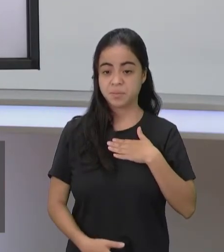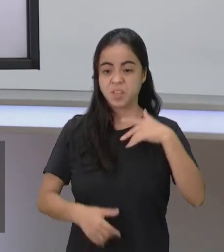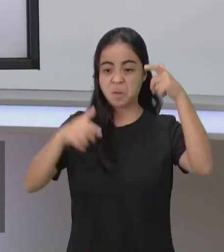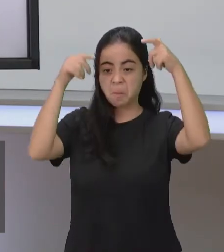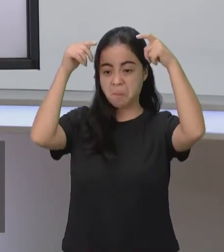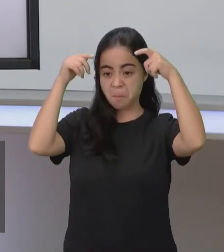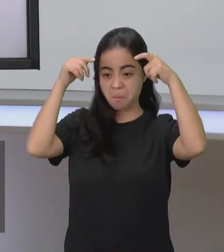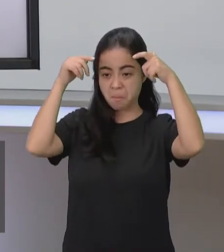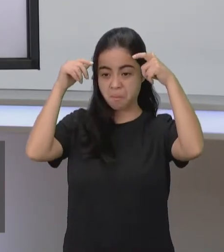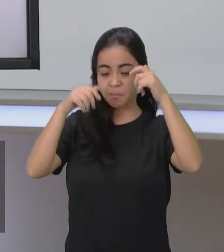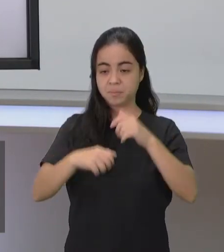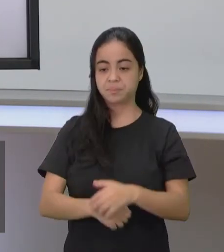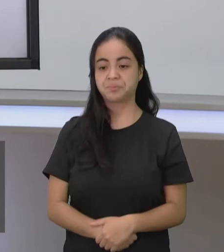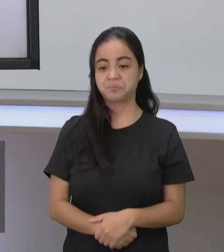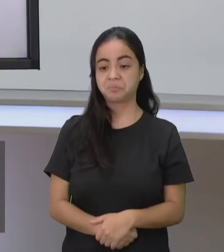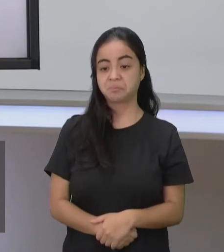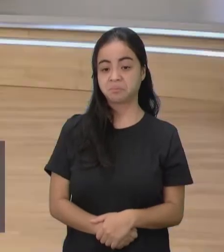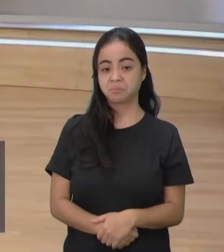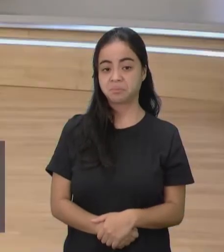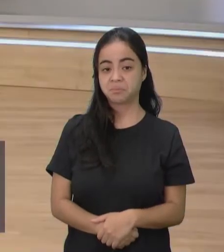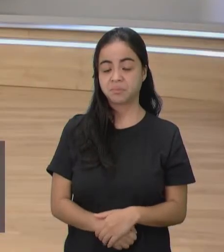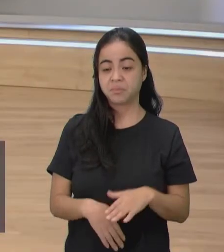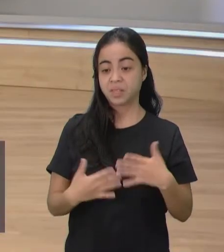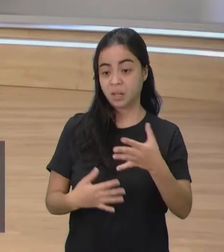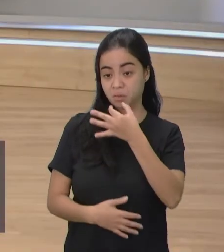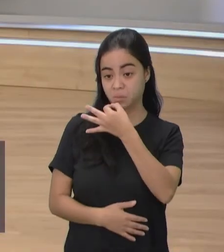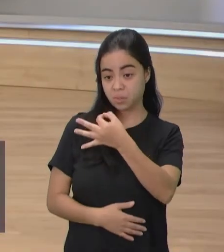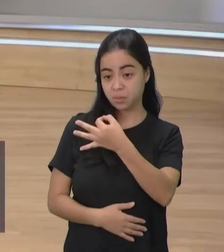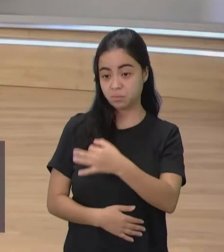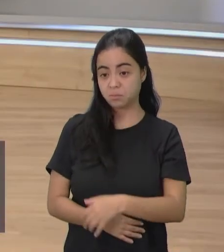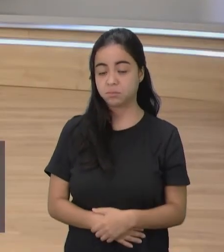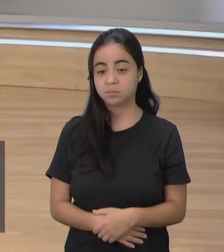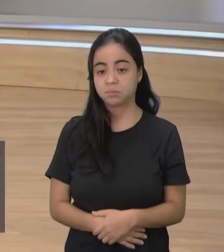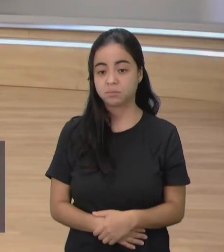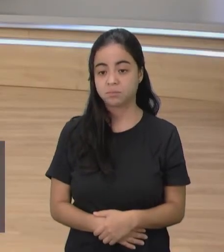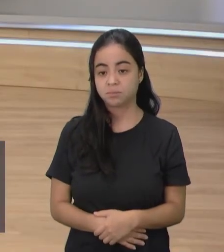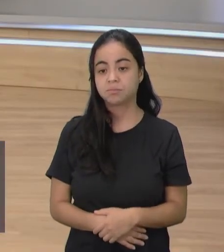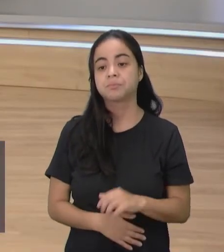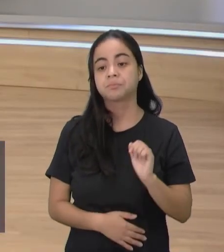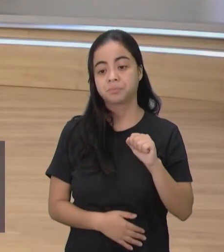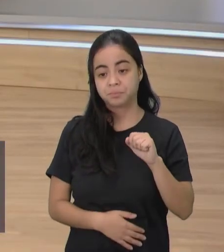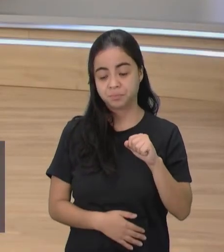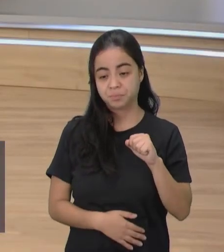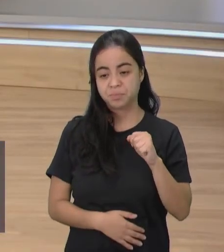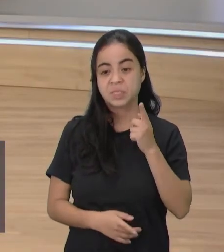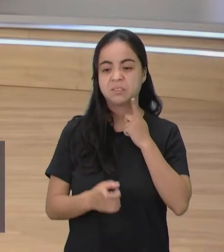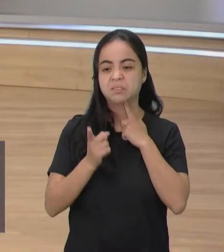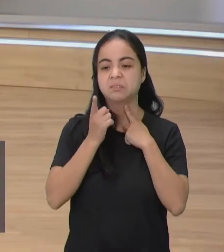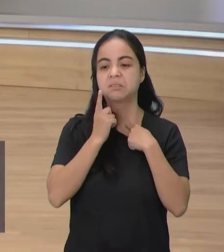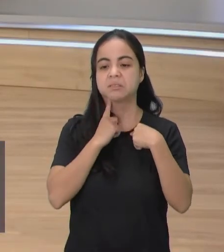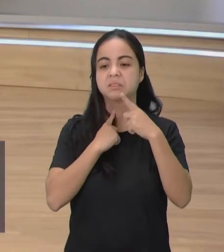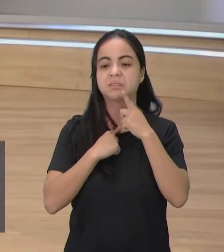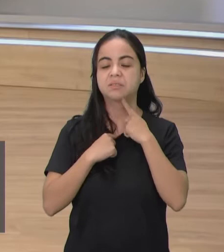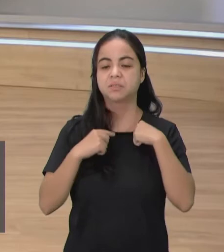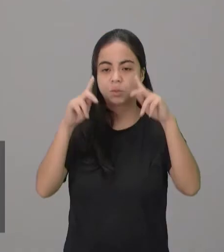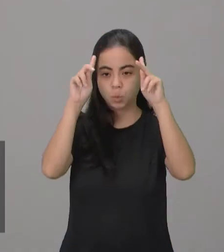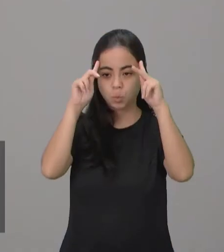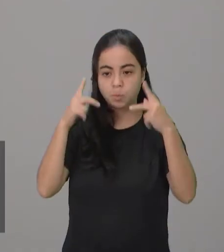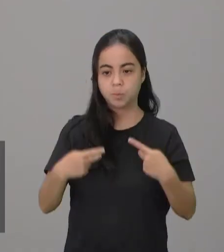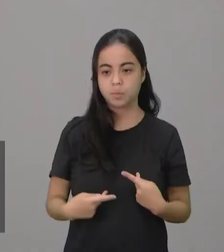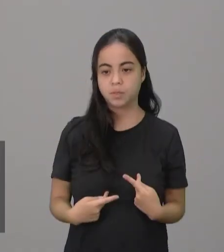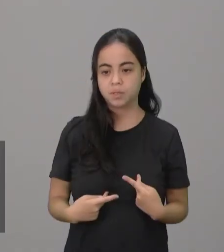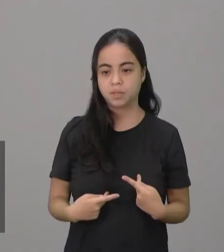mundo, né? Talvez. O que você acha? Não, essa grande ambição humana, né? Eu acho que ela deve